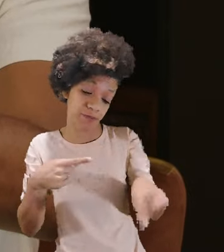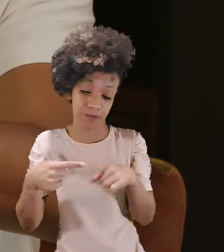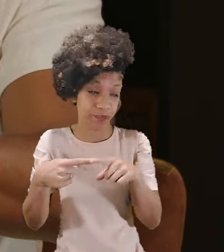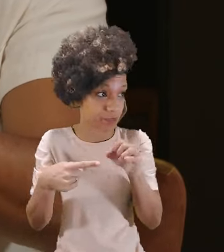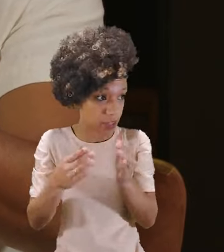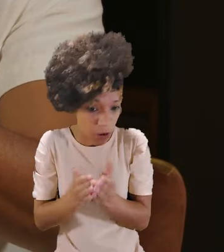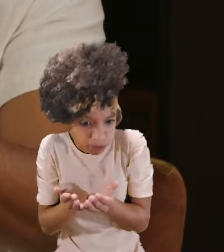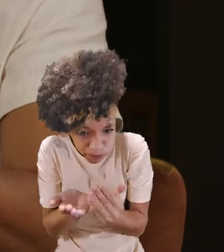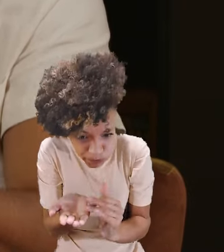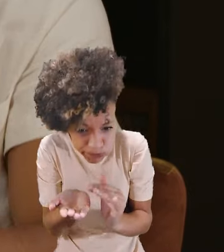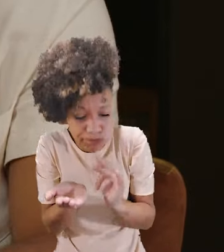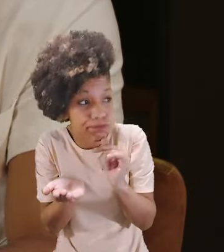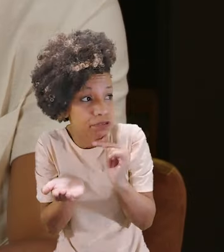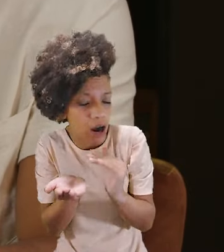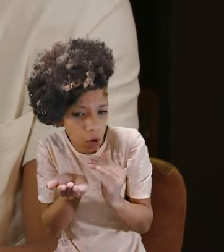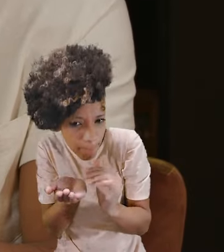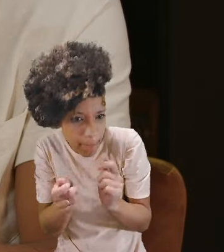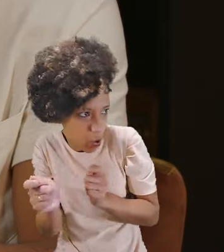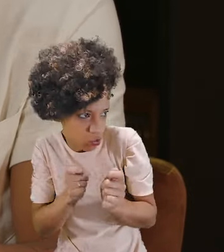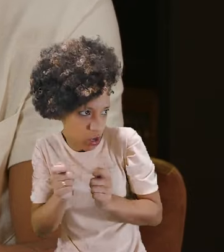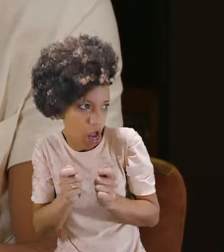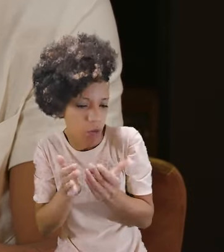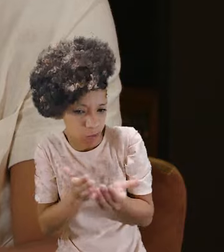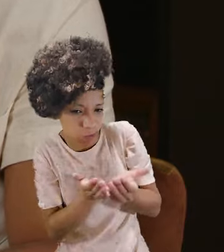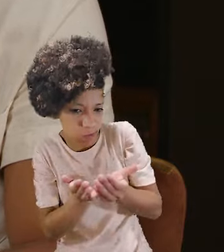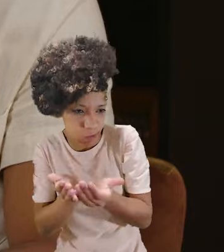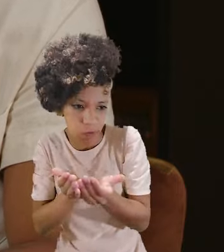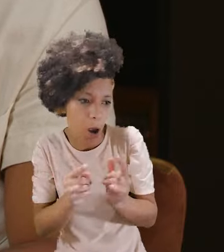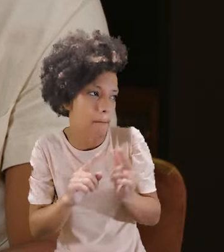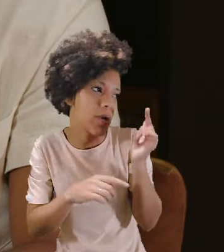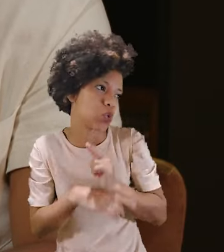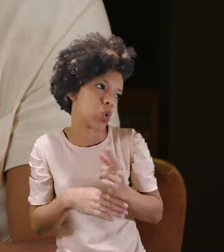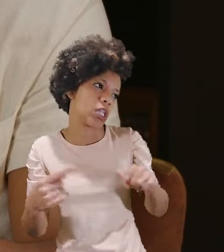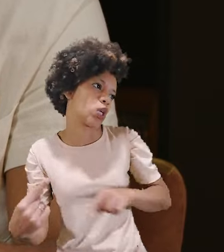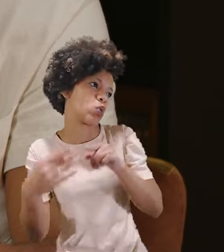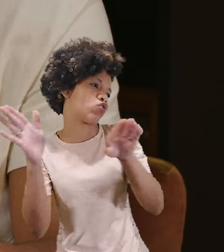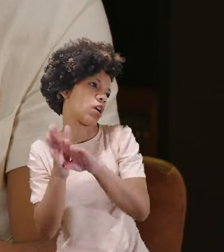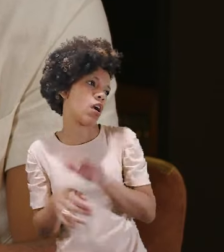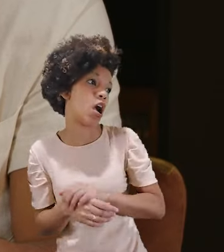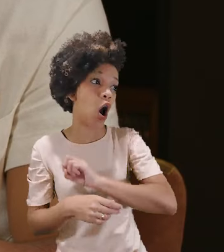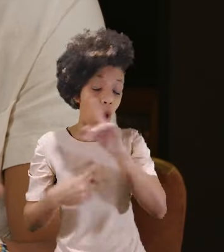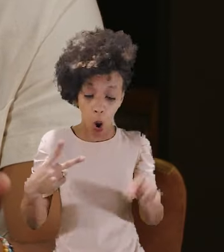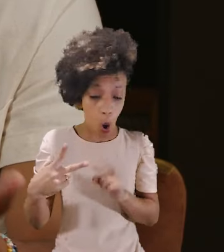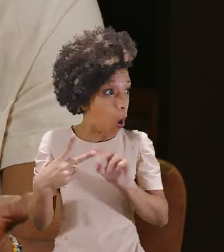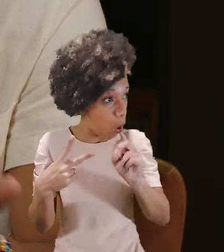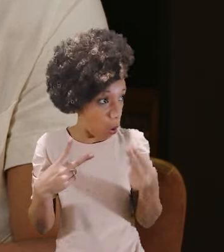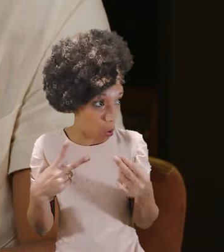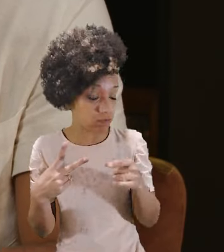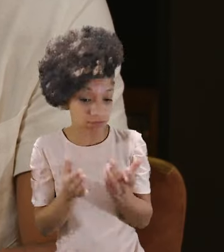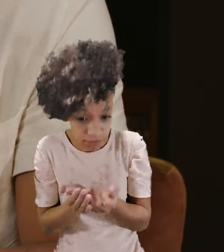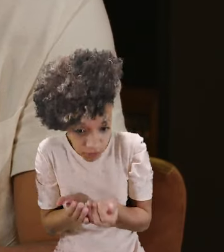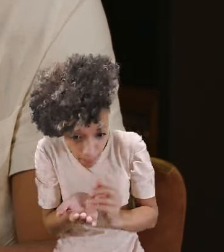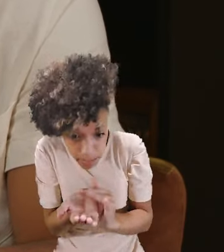ele quebrar e não entrar muita água ele vai continuar por todo mas não vai conseguir navegar mais ou então você entrar muita água ali foi o